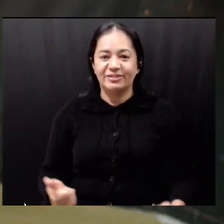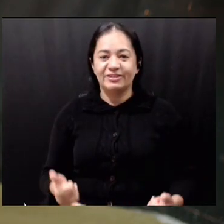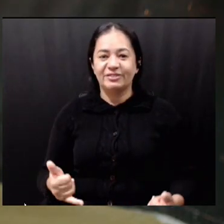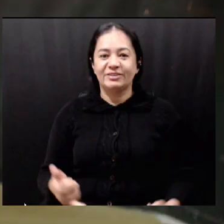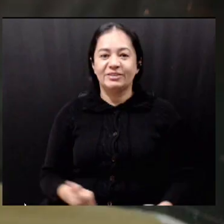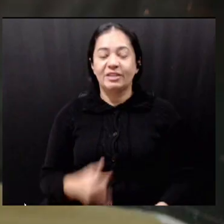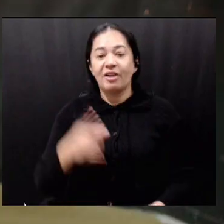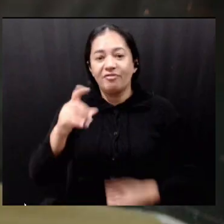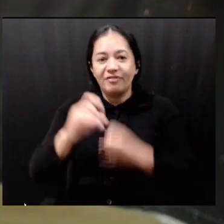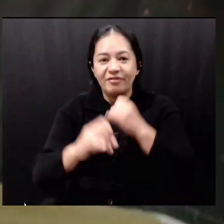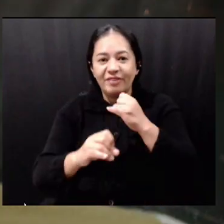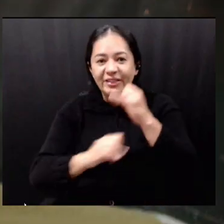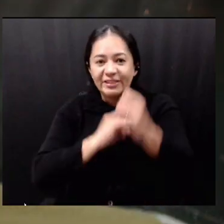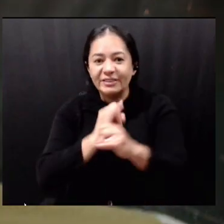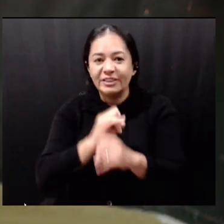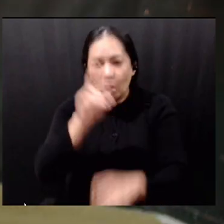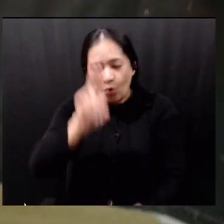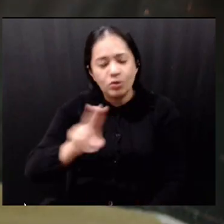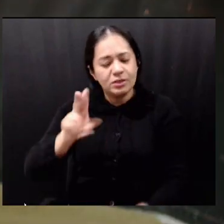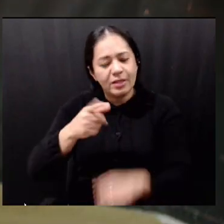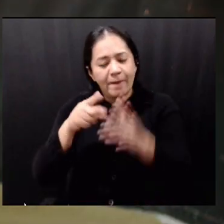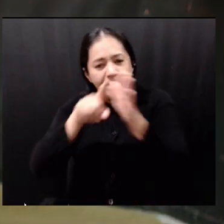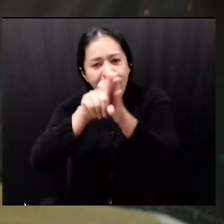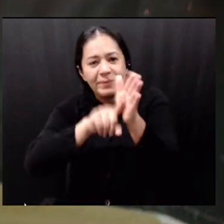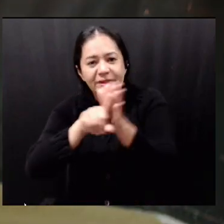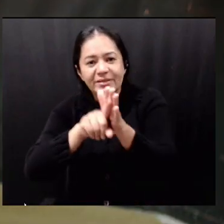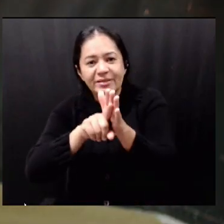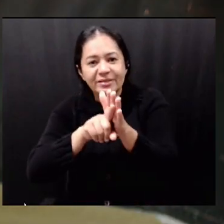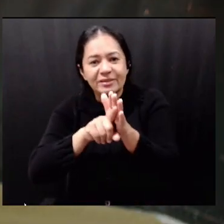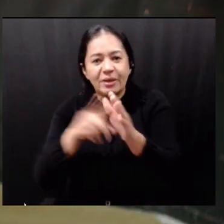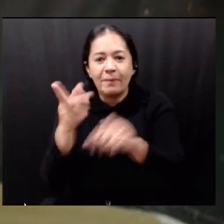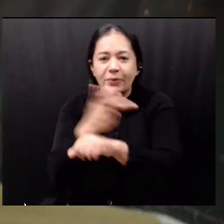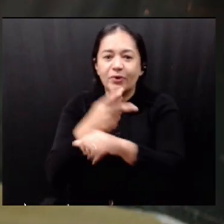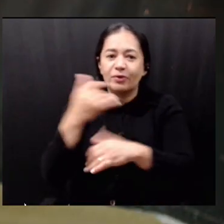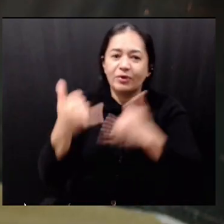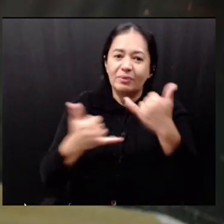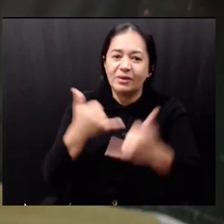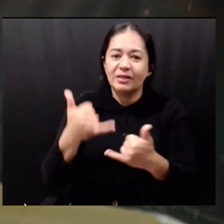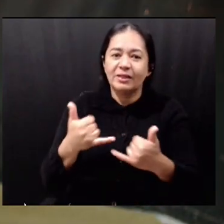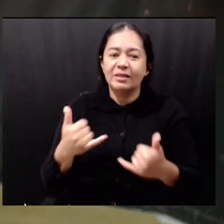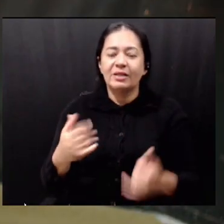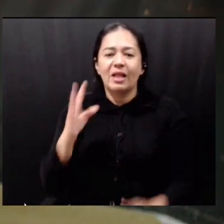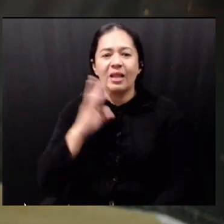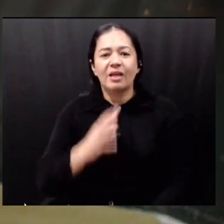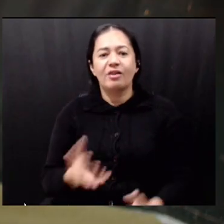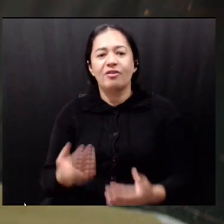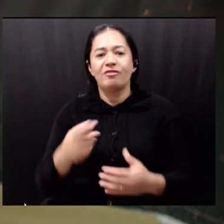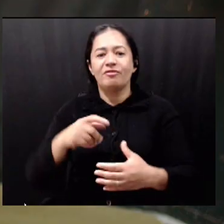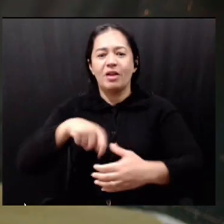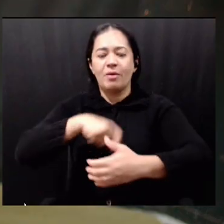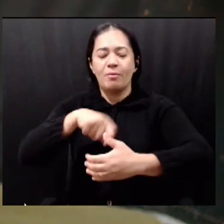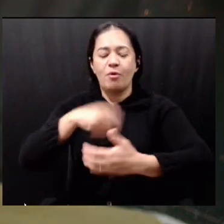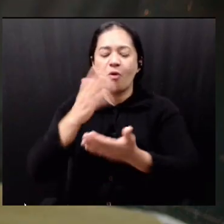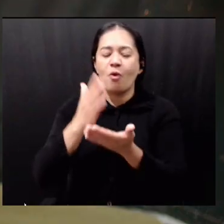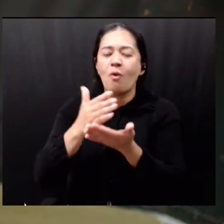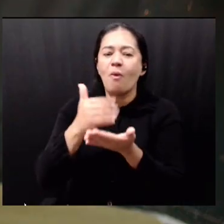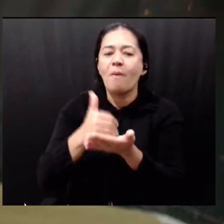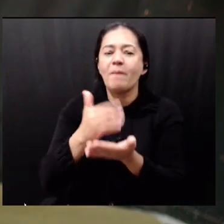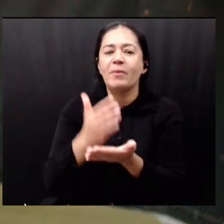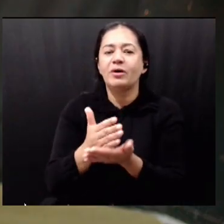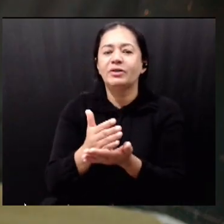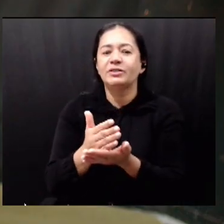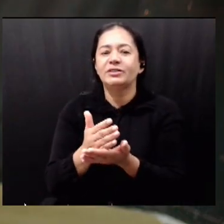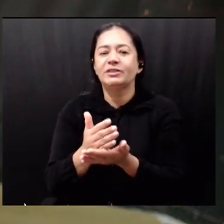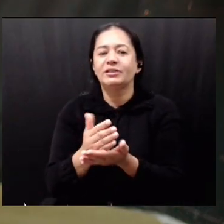Entendeu? Usa a internet pra isso. Procura uma brincadeira bem legal, né? Vai fazer um bolinho, vai pra cozinha, vai brincar de comidinha,